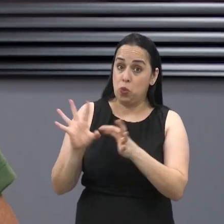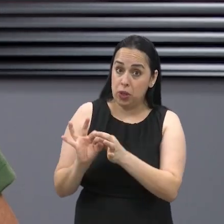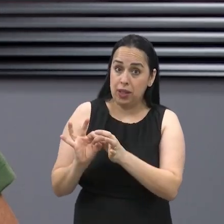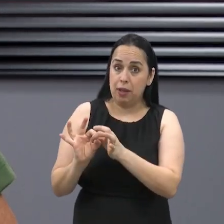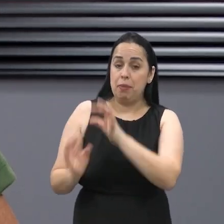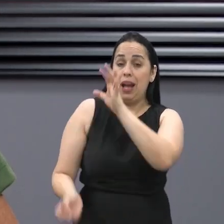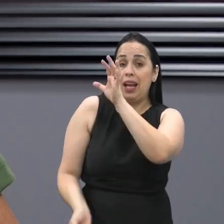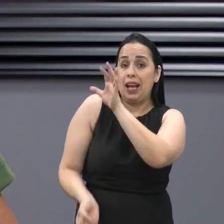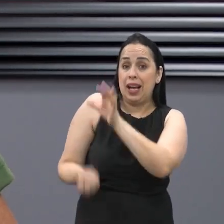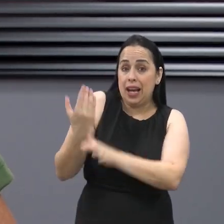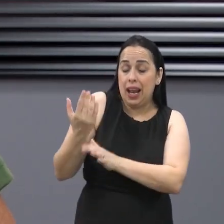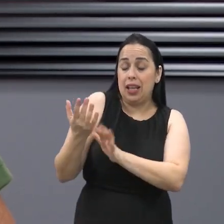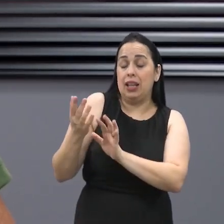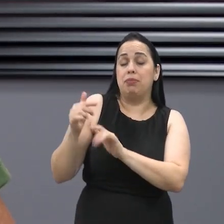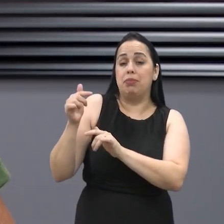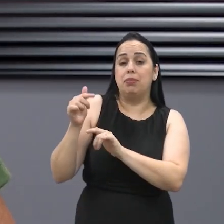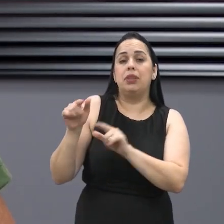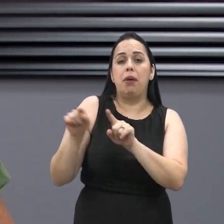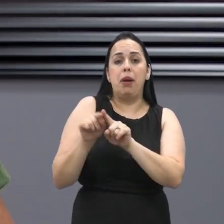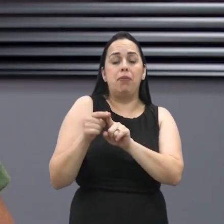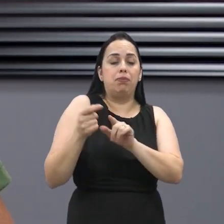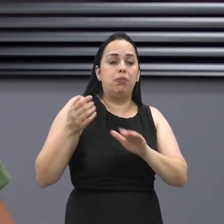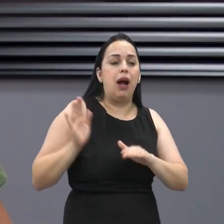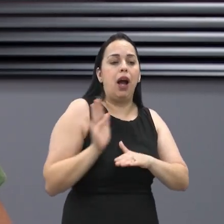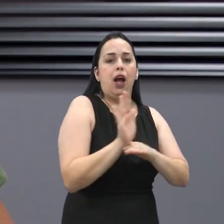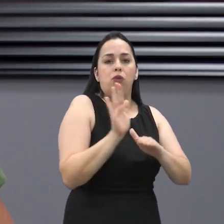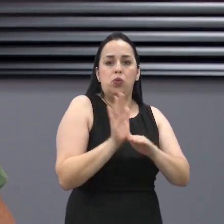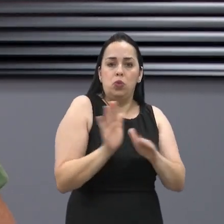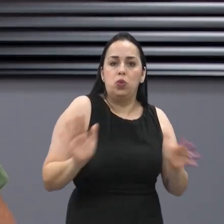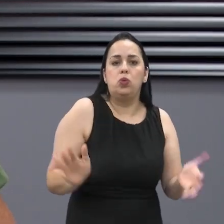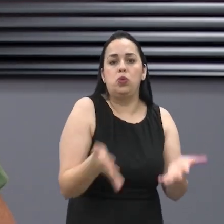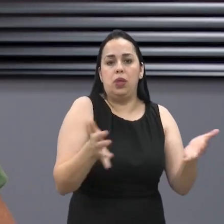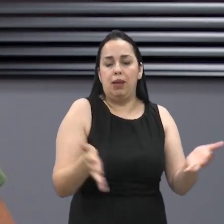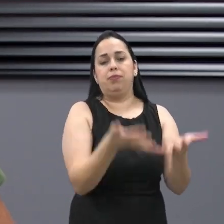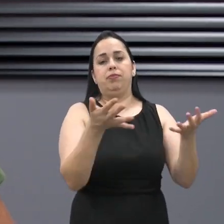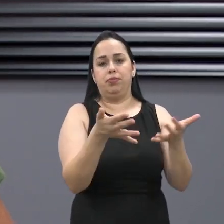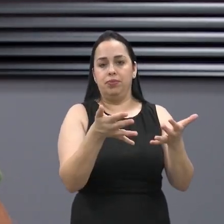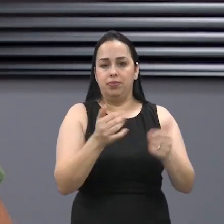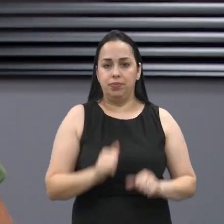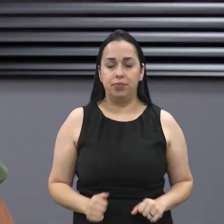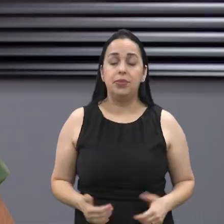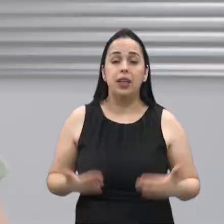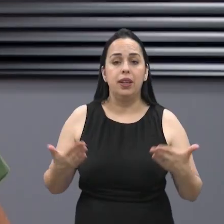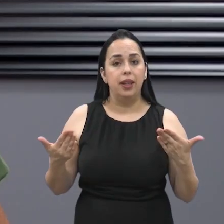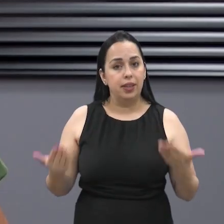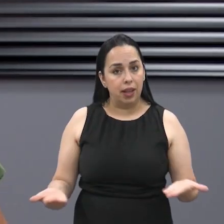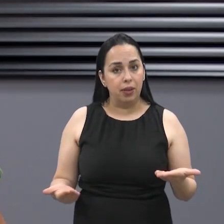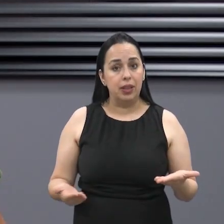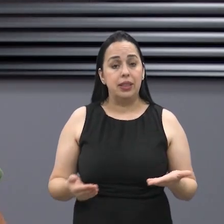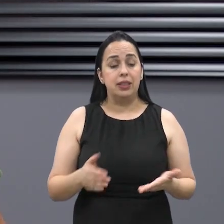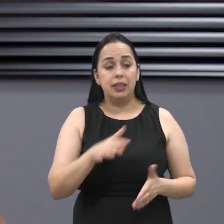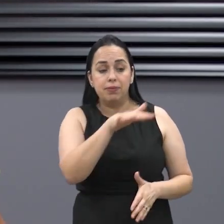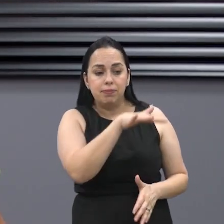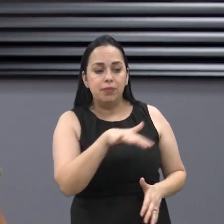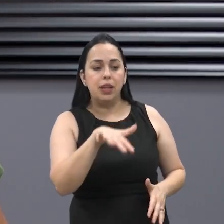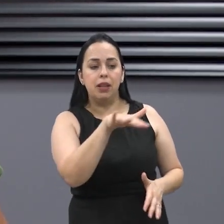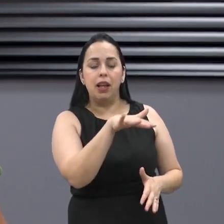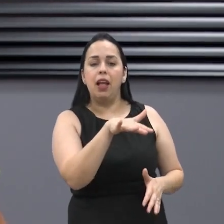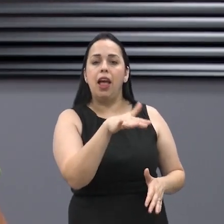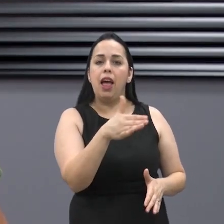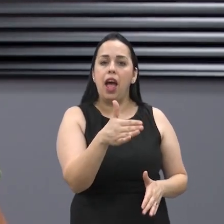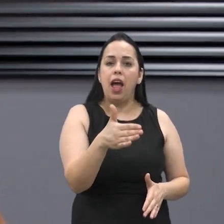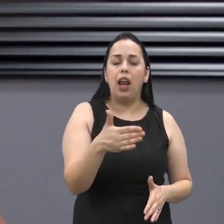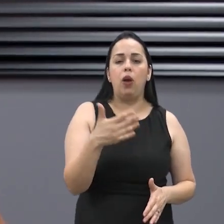forças para trabalharem junto às representações da agricultura familiar na região. Então, se o agricultor ele